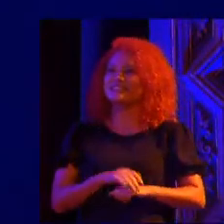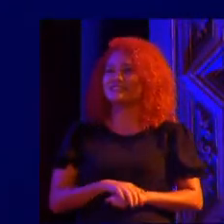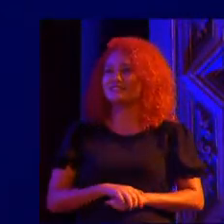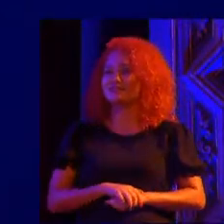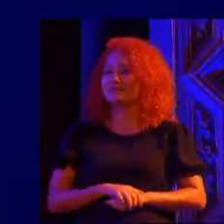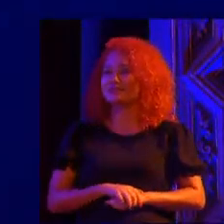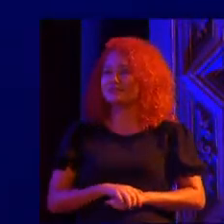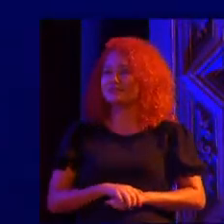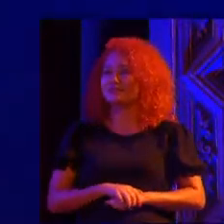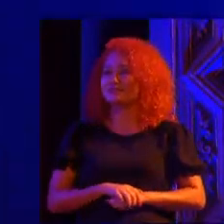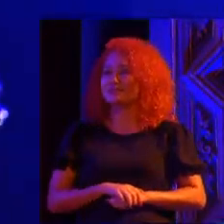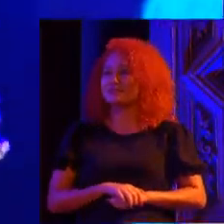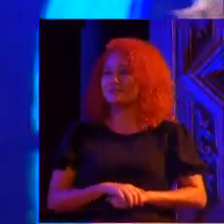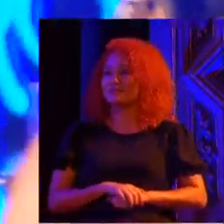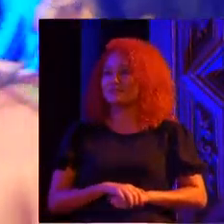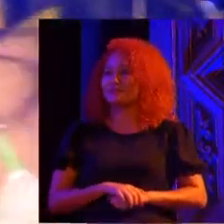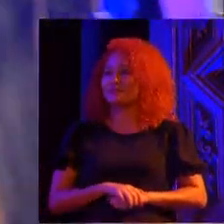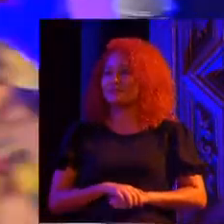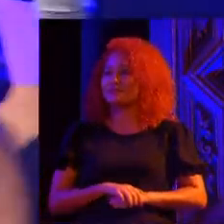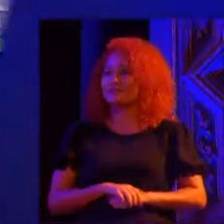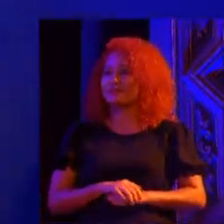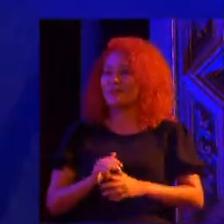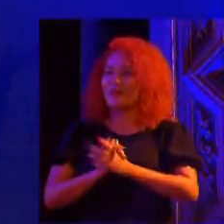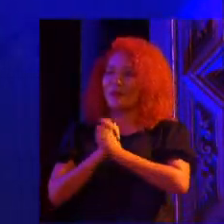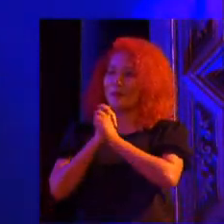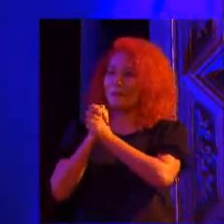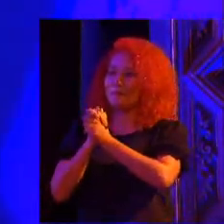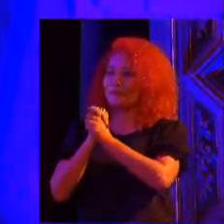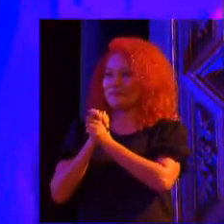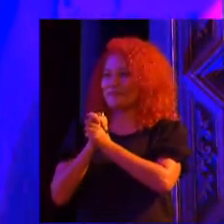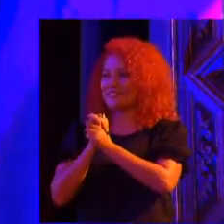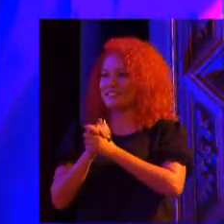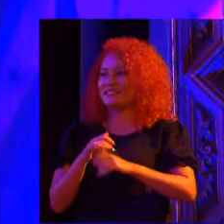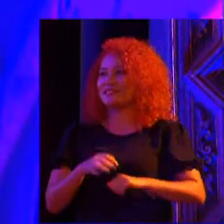Parabéns, gente. Parabéns. Oh, querido.